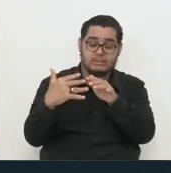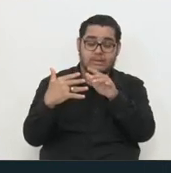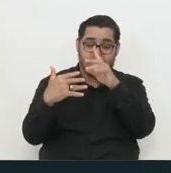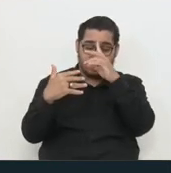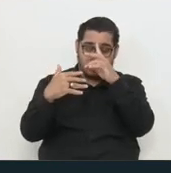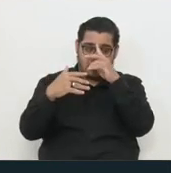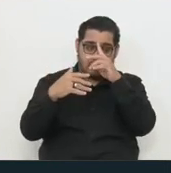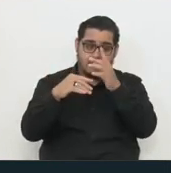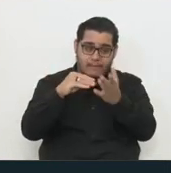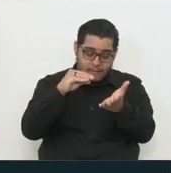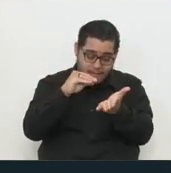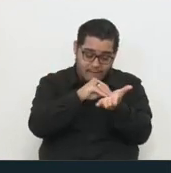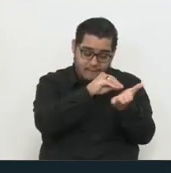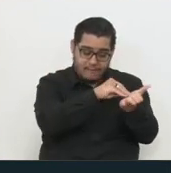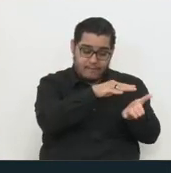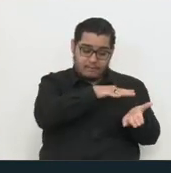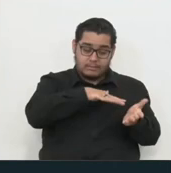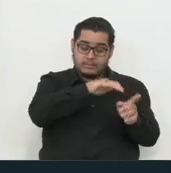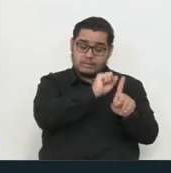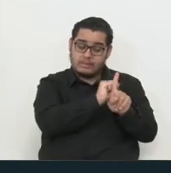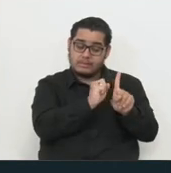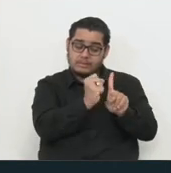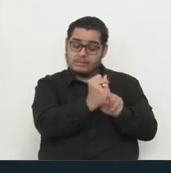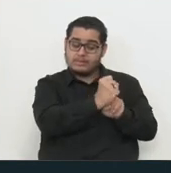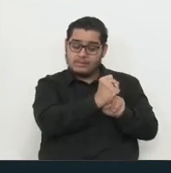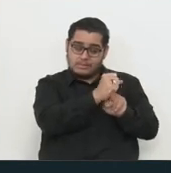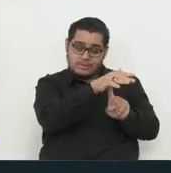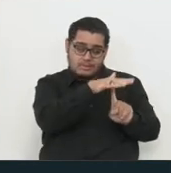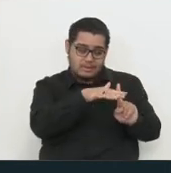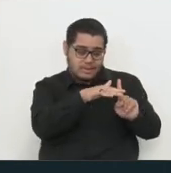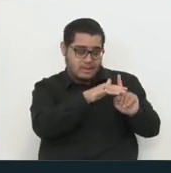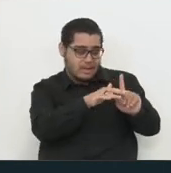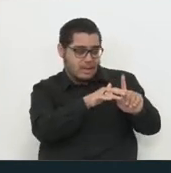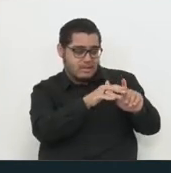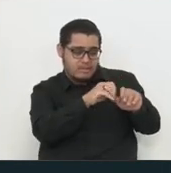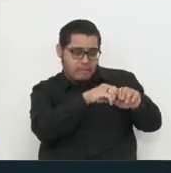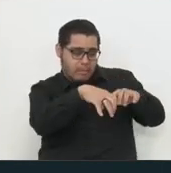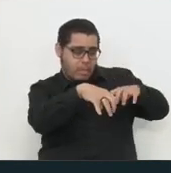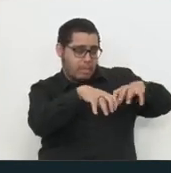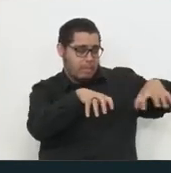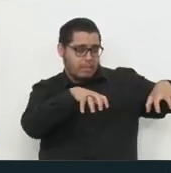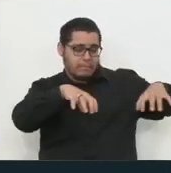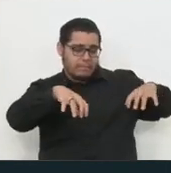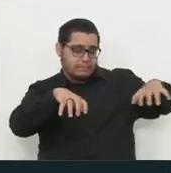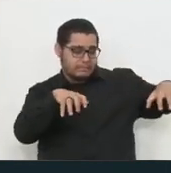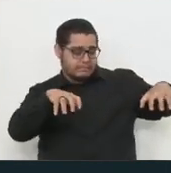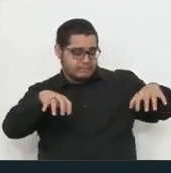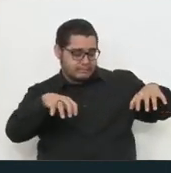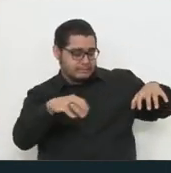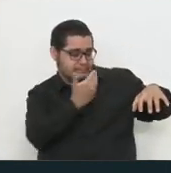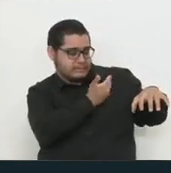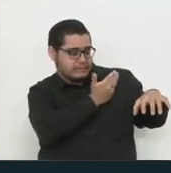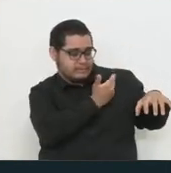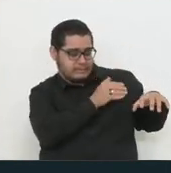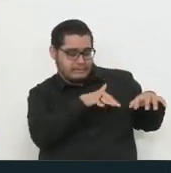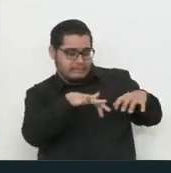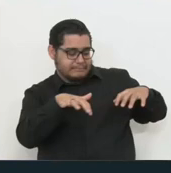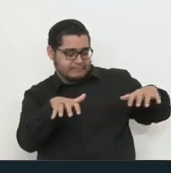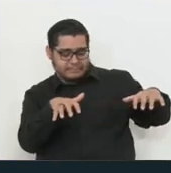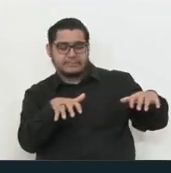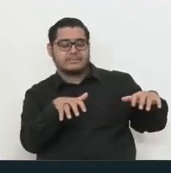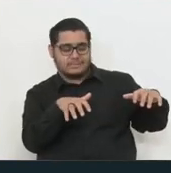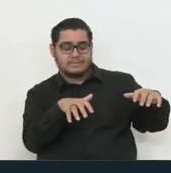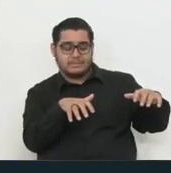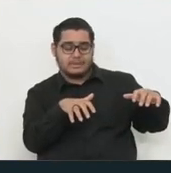estrutural da sociedade brasileira está vivendo atualmente pois isso é considerando que o